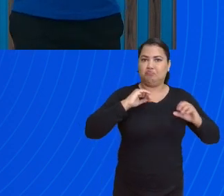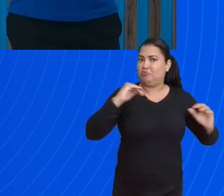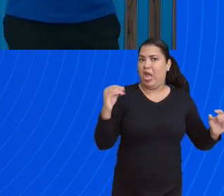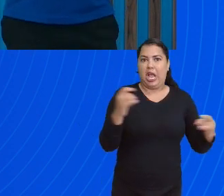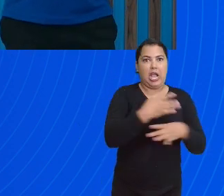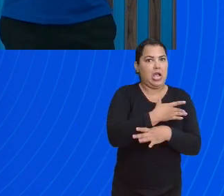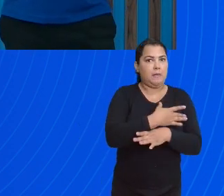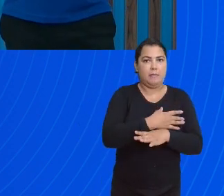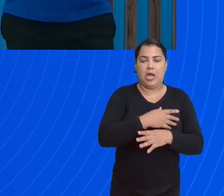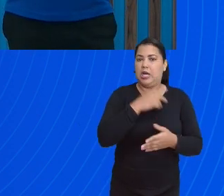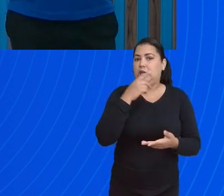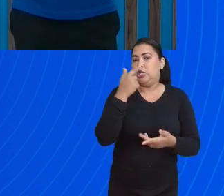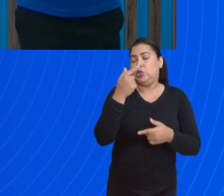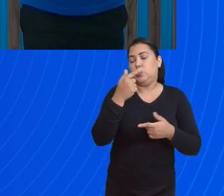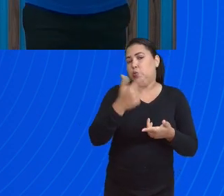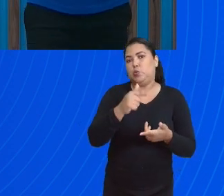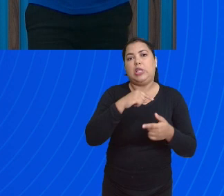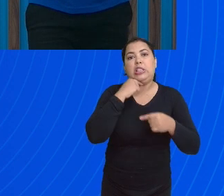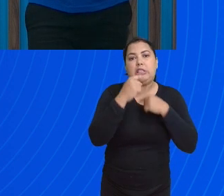vê aí que